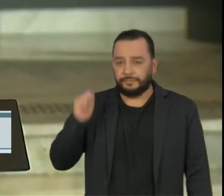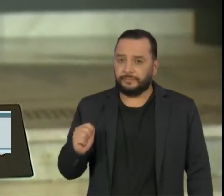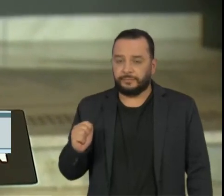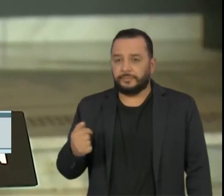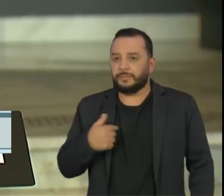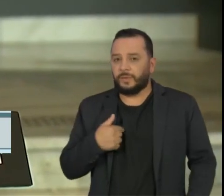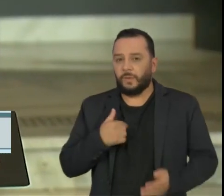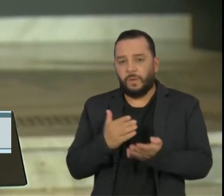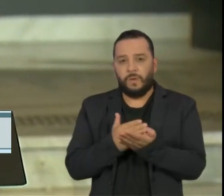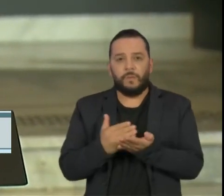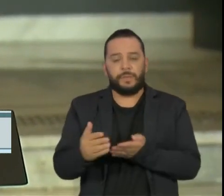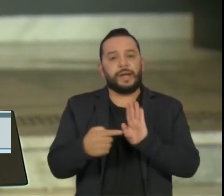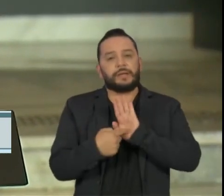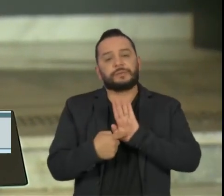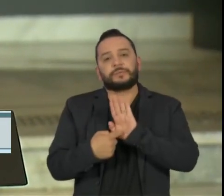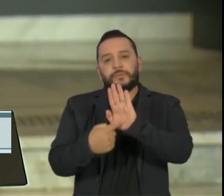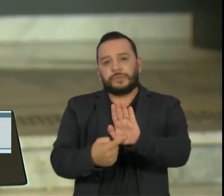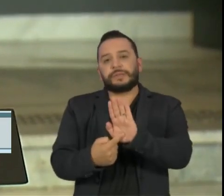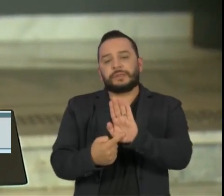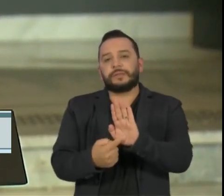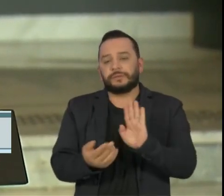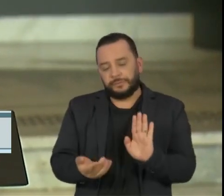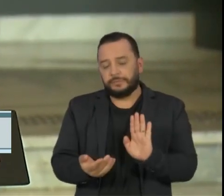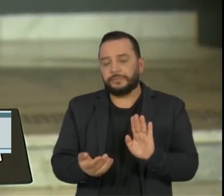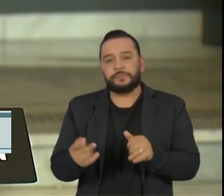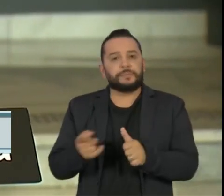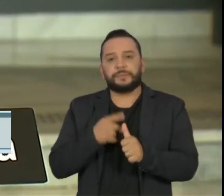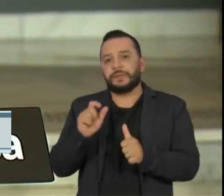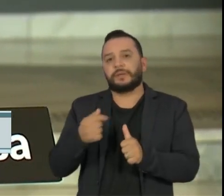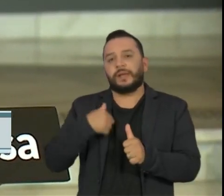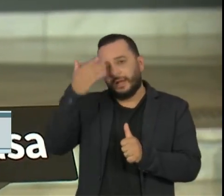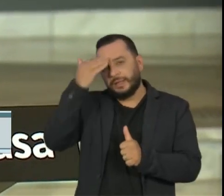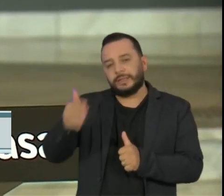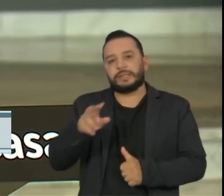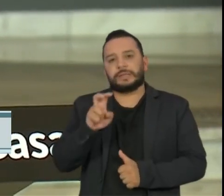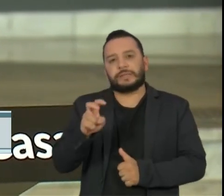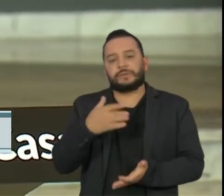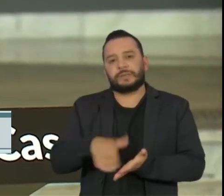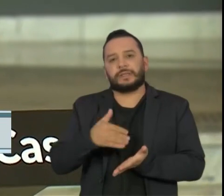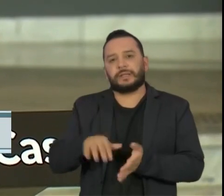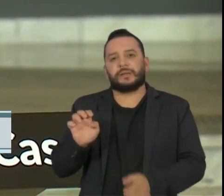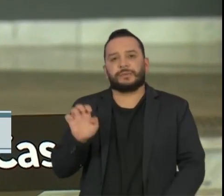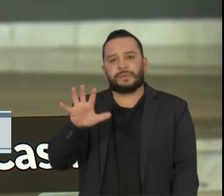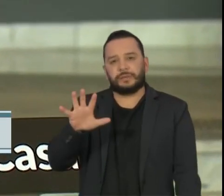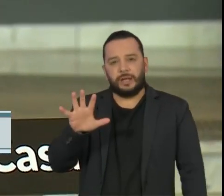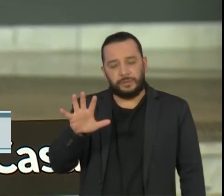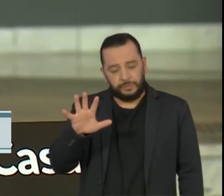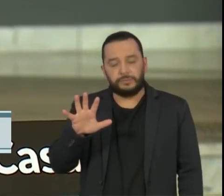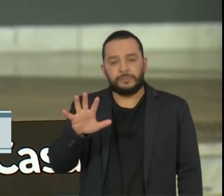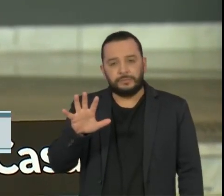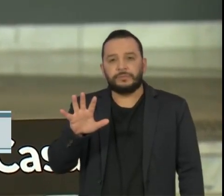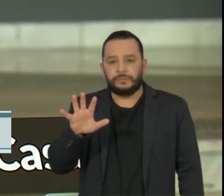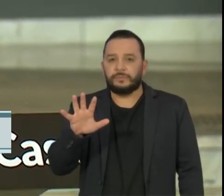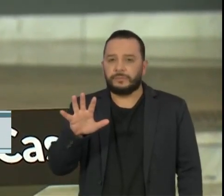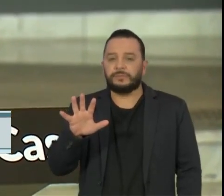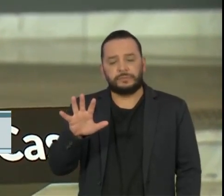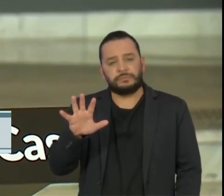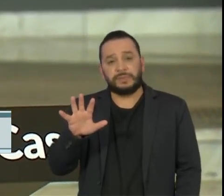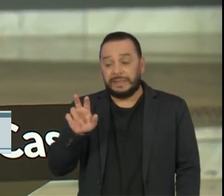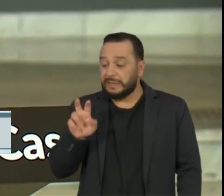a minha apresentação agradecendo a 5 secretários de Estado que tiveram